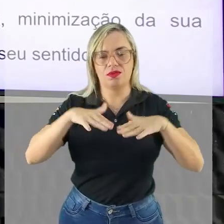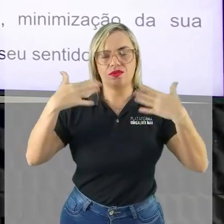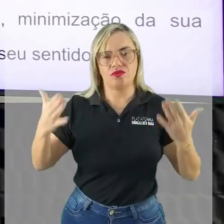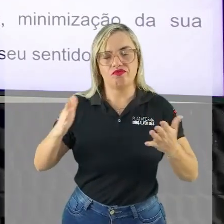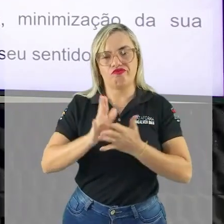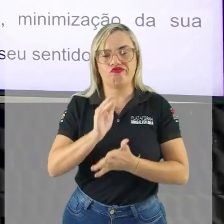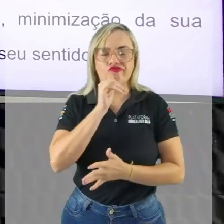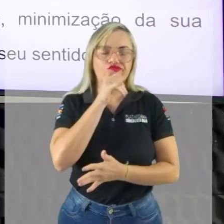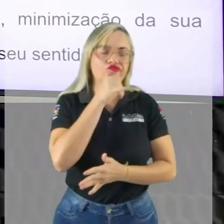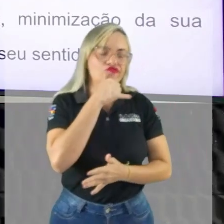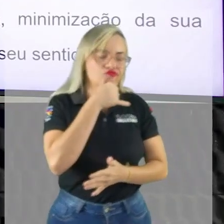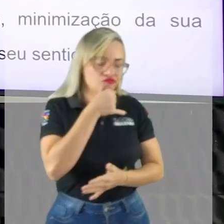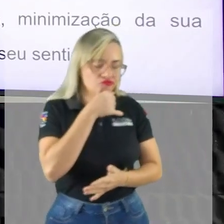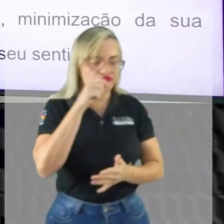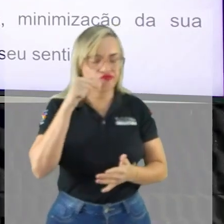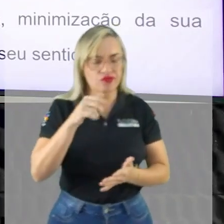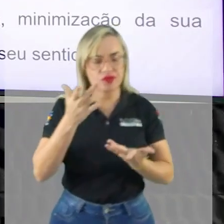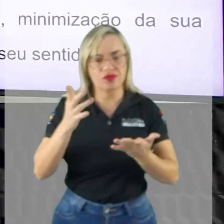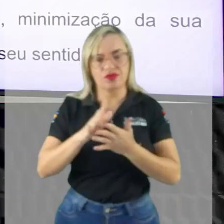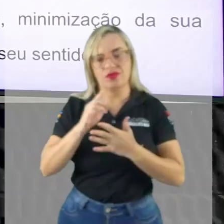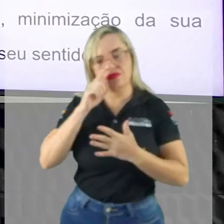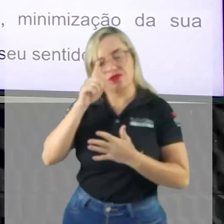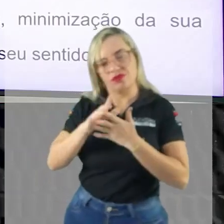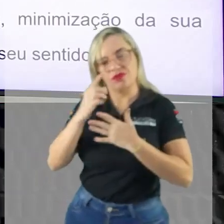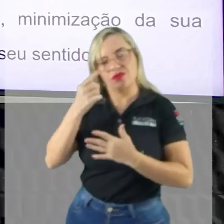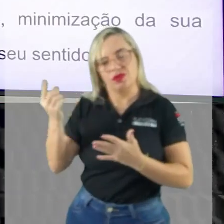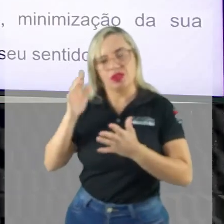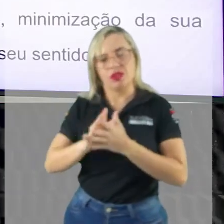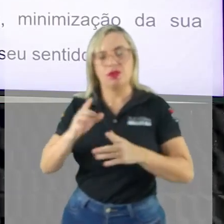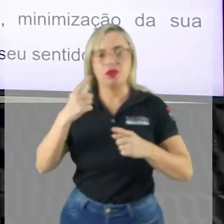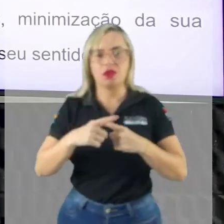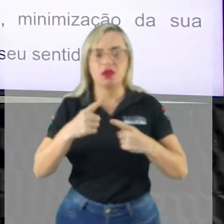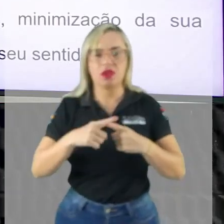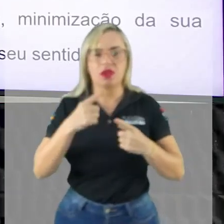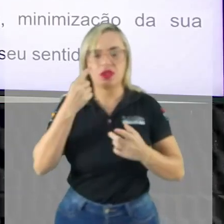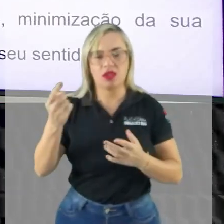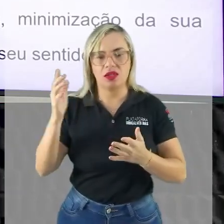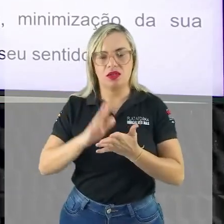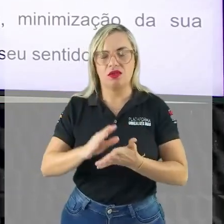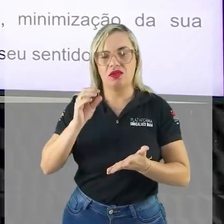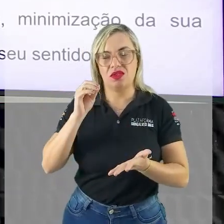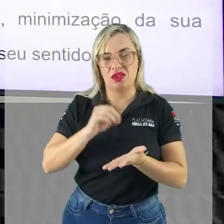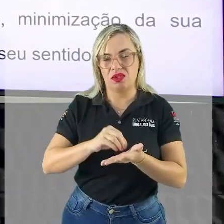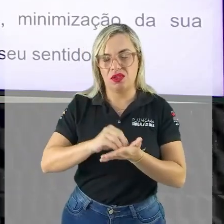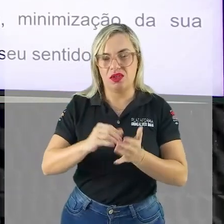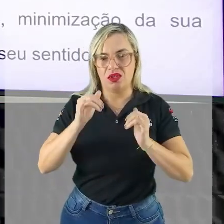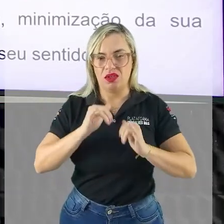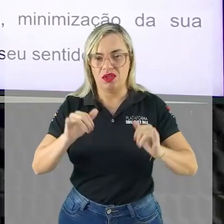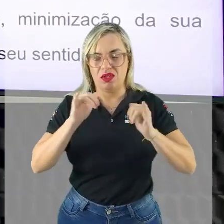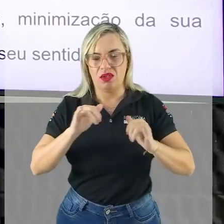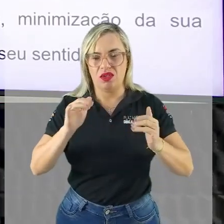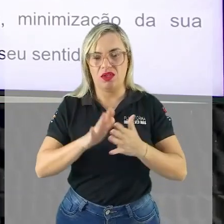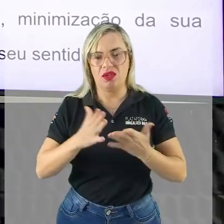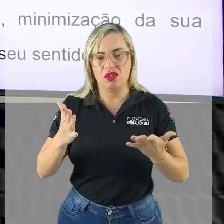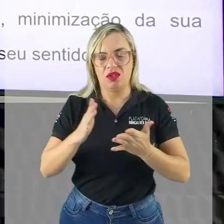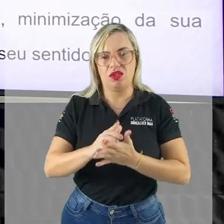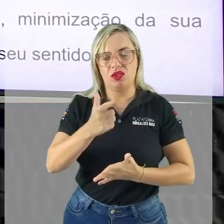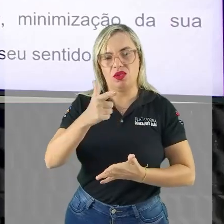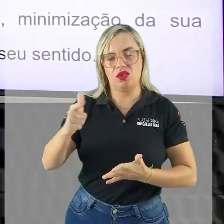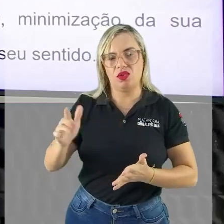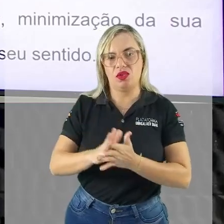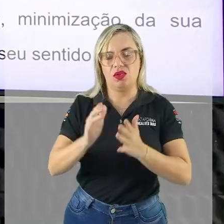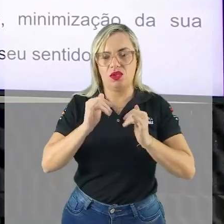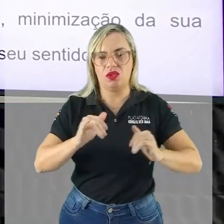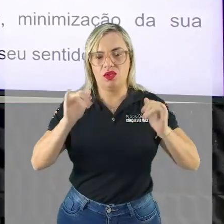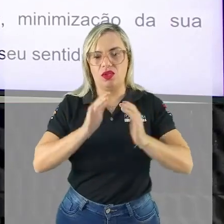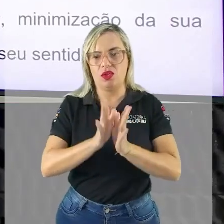Infelizmente, é um cenário muito nocivo para a sociedade de uma forma geral. Estar desinformado nem sempre é não ter